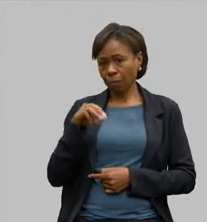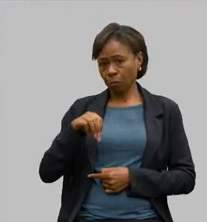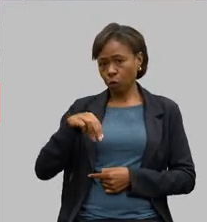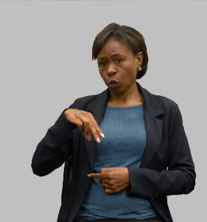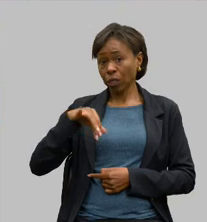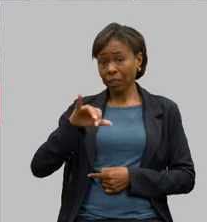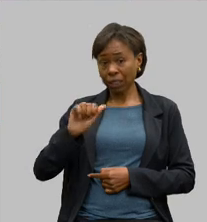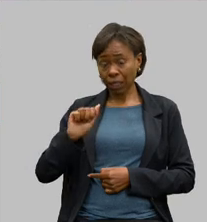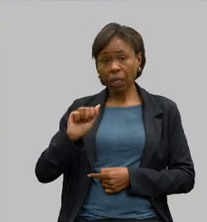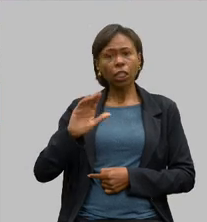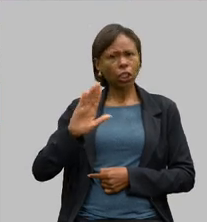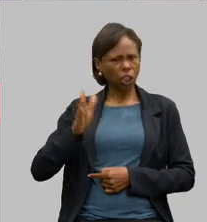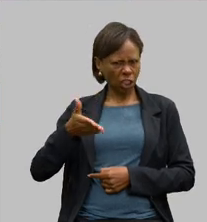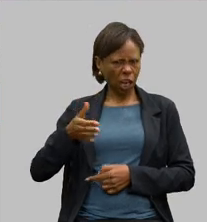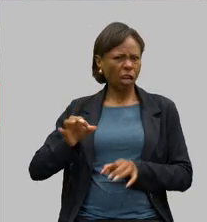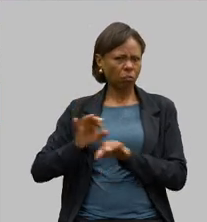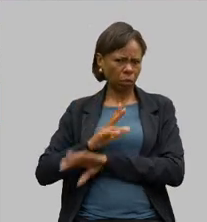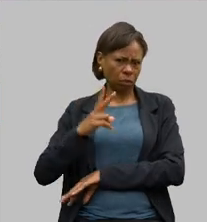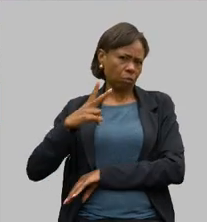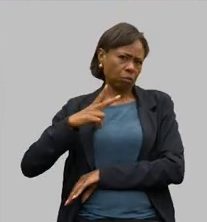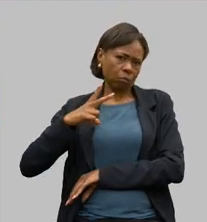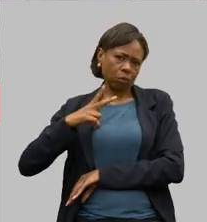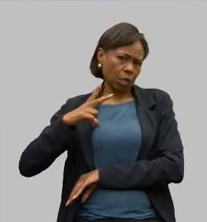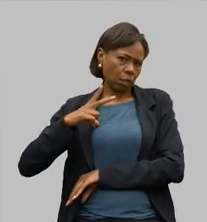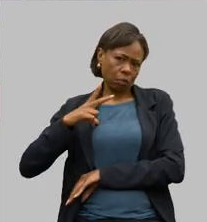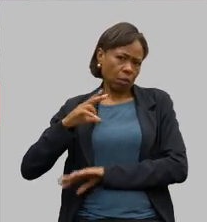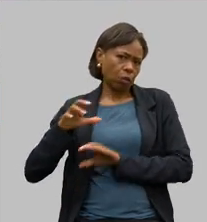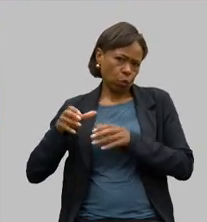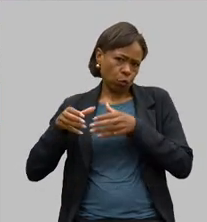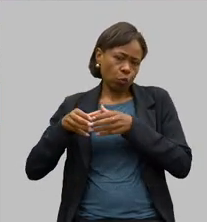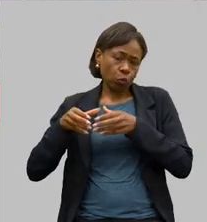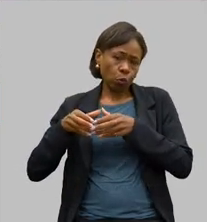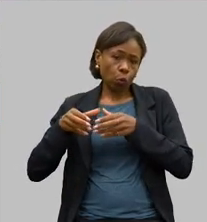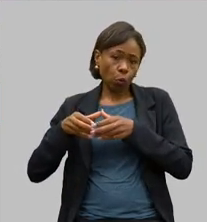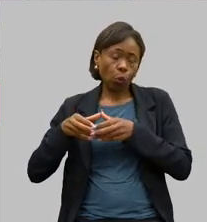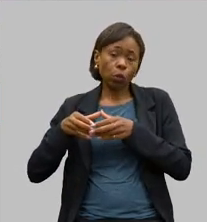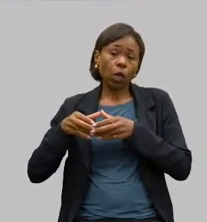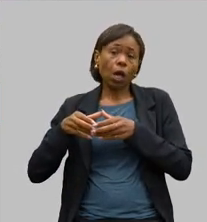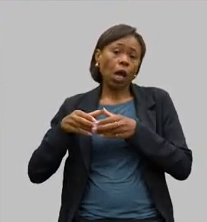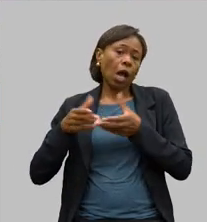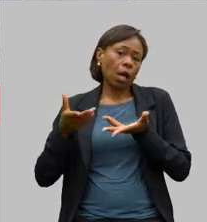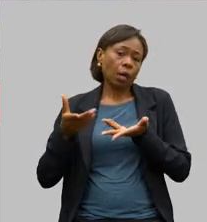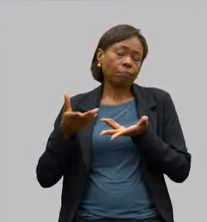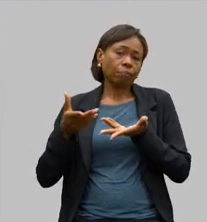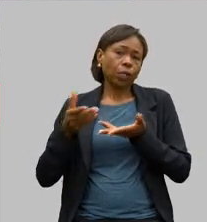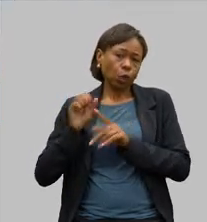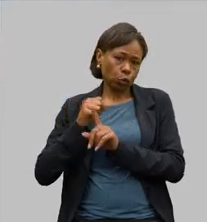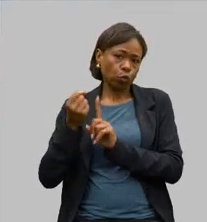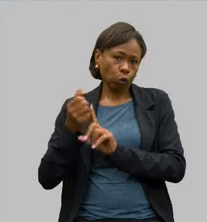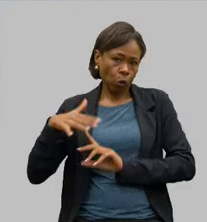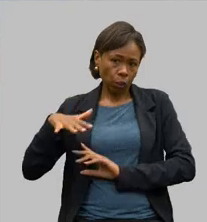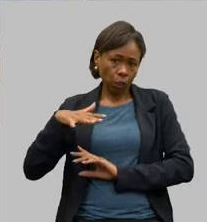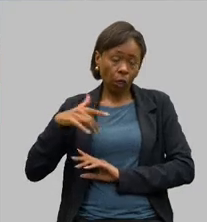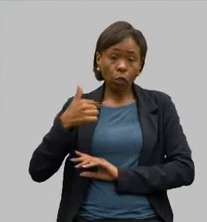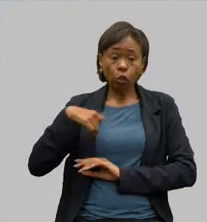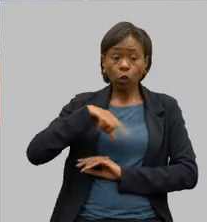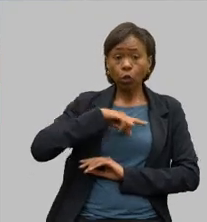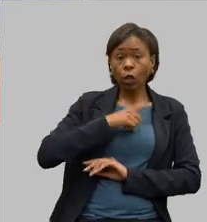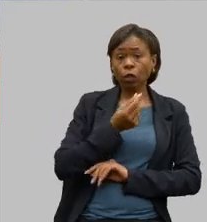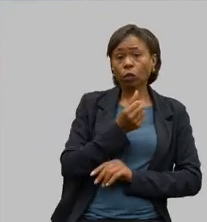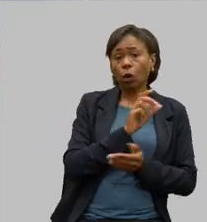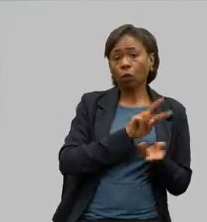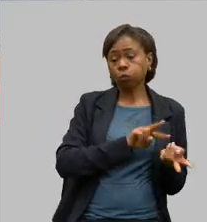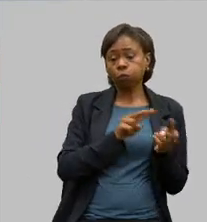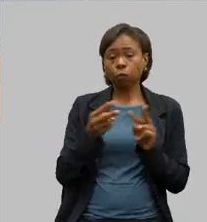Ela é uma os ela é uma instituição privada eh uma organização social eh nós fazemos a transferência de 19.5